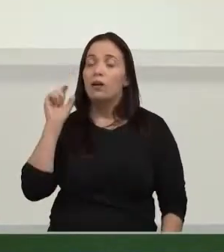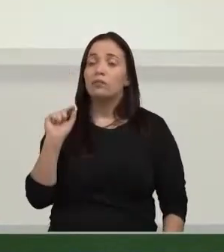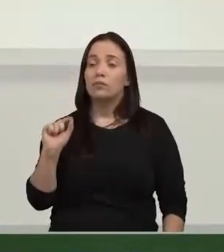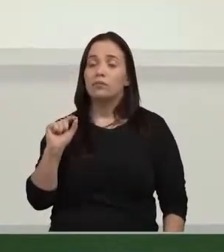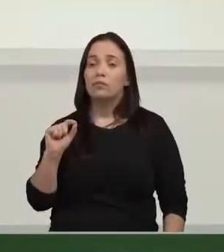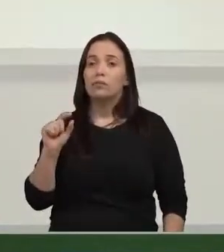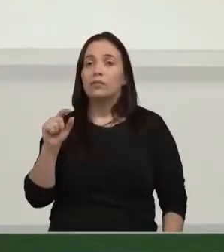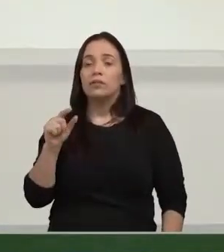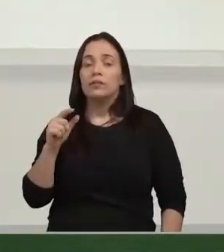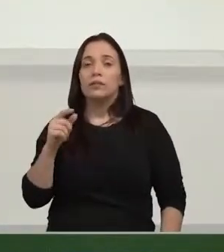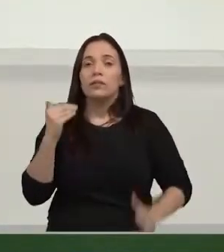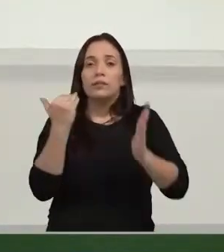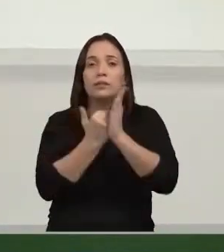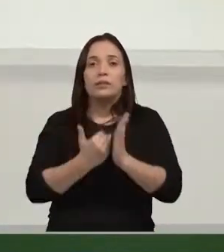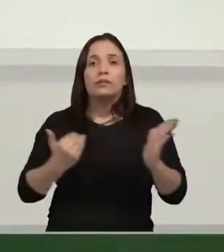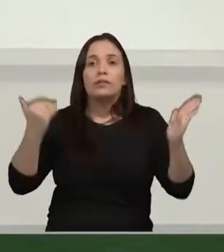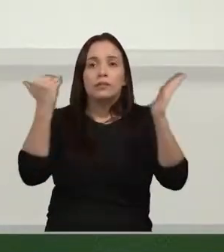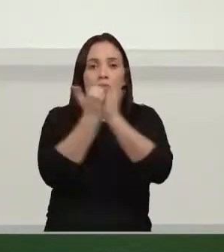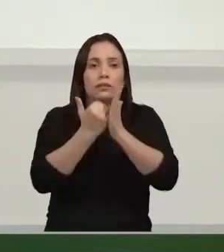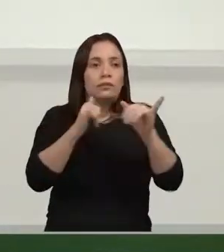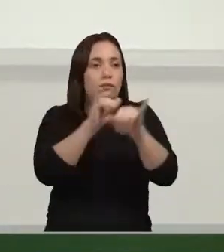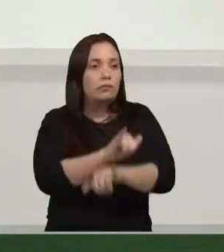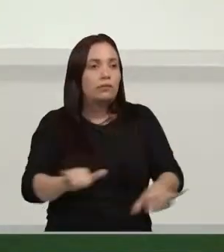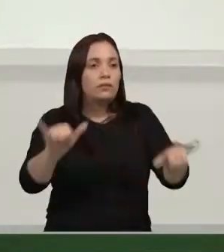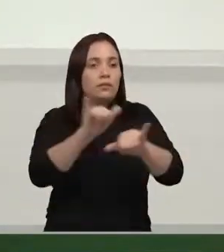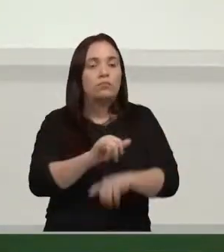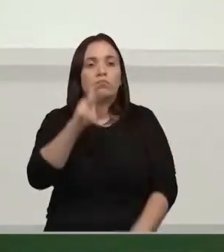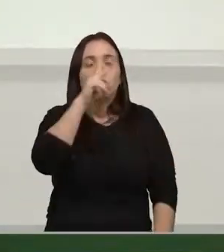vai mudar a política interna do governador Camilo Santana.